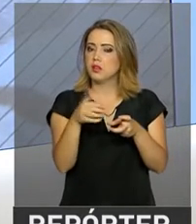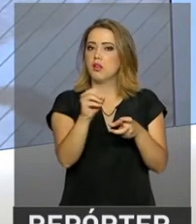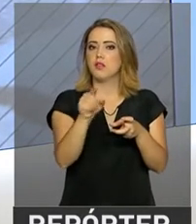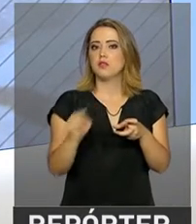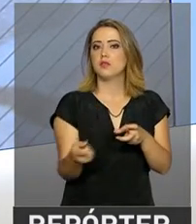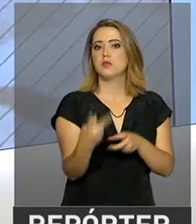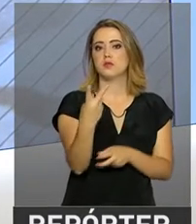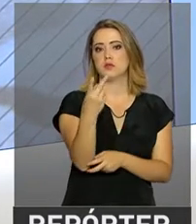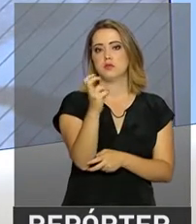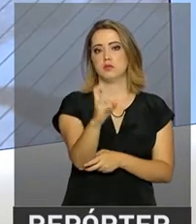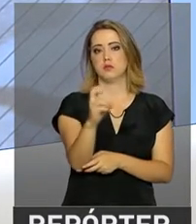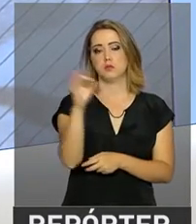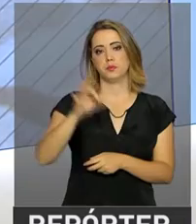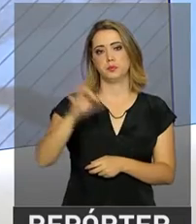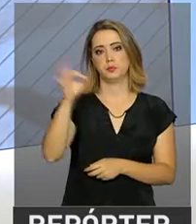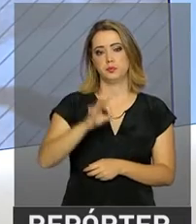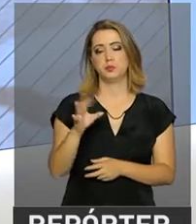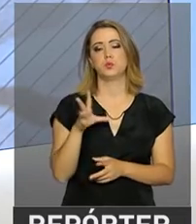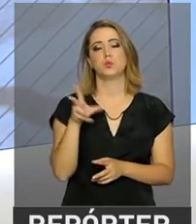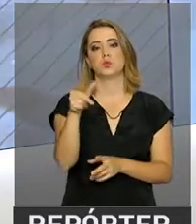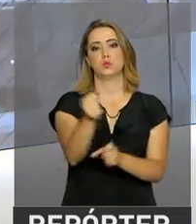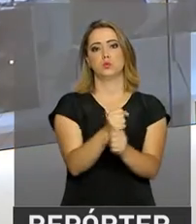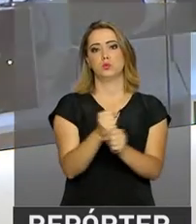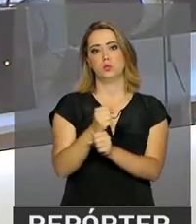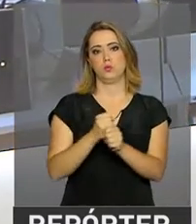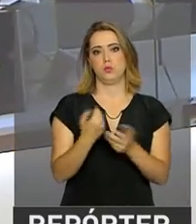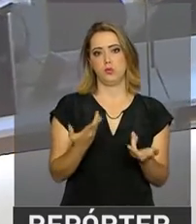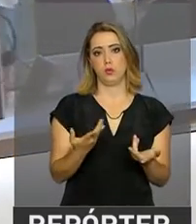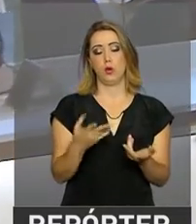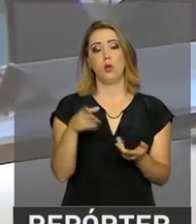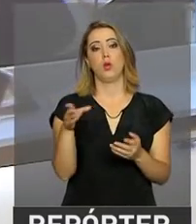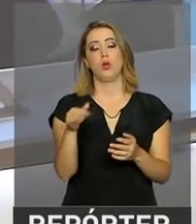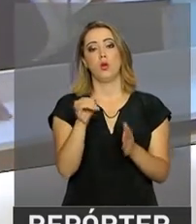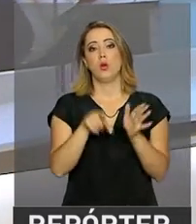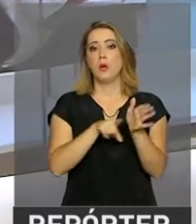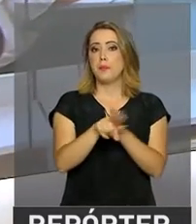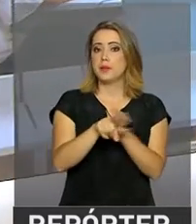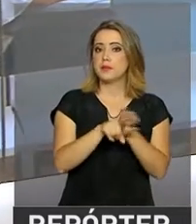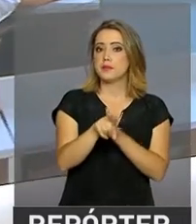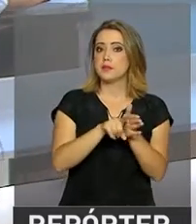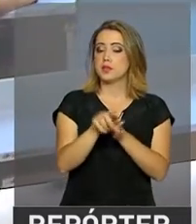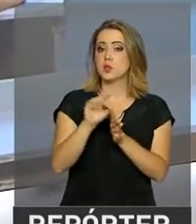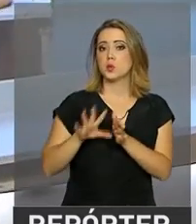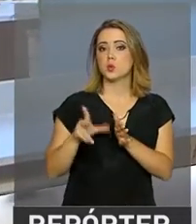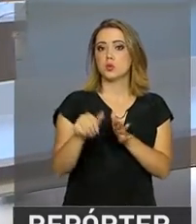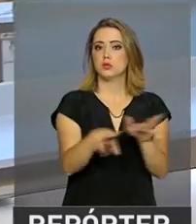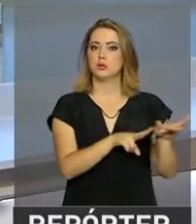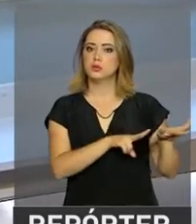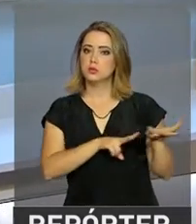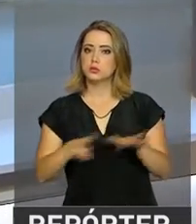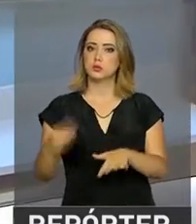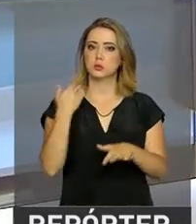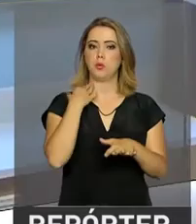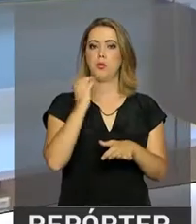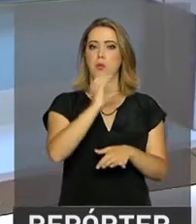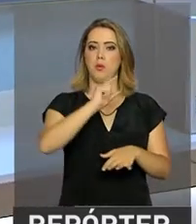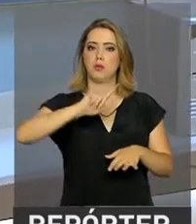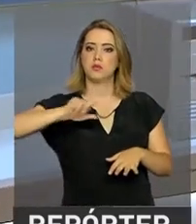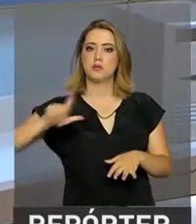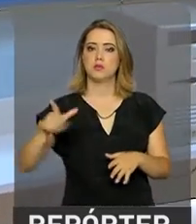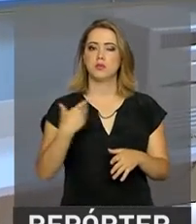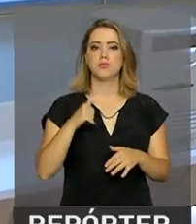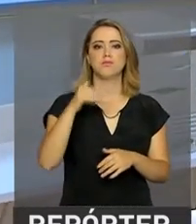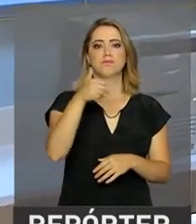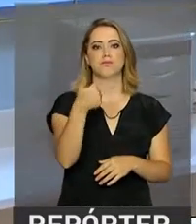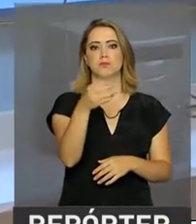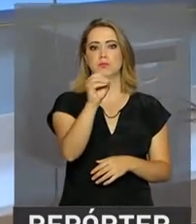10,25 por cento ao ano o boletim focus é uma pesquisa feita toda semana pelo banco central com